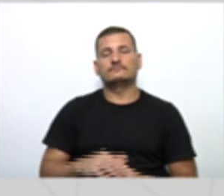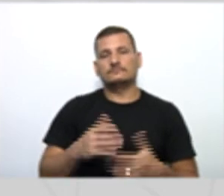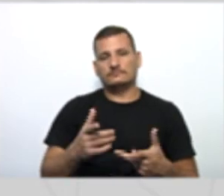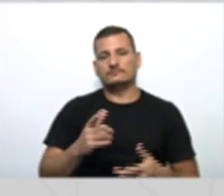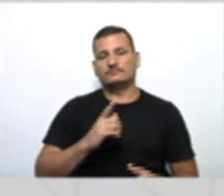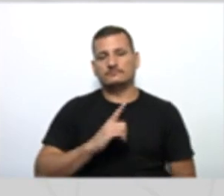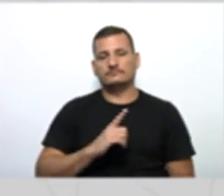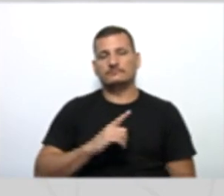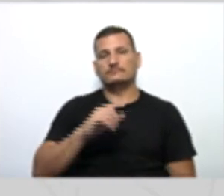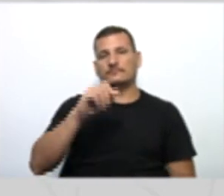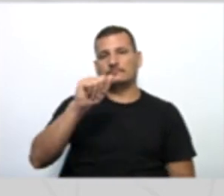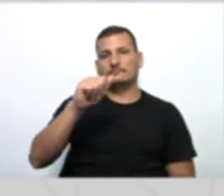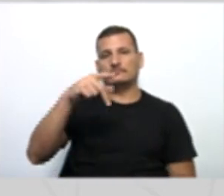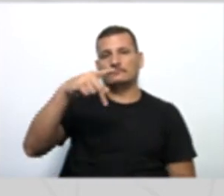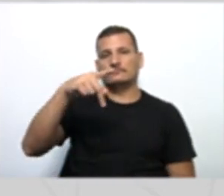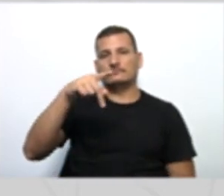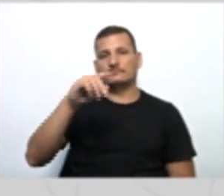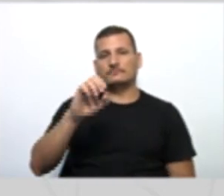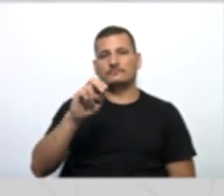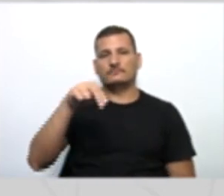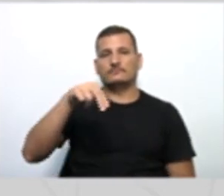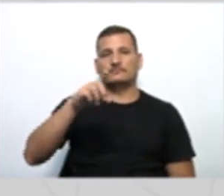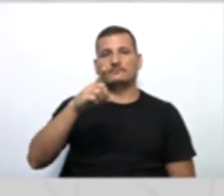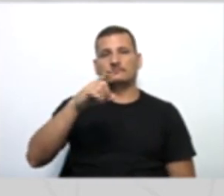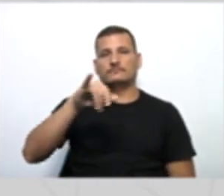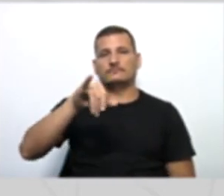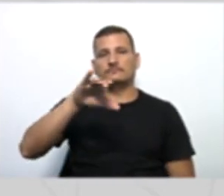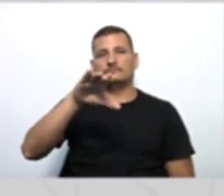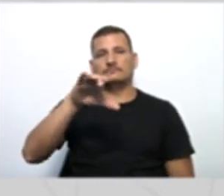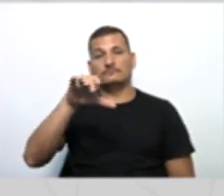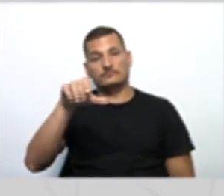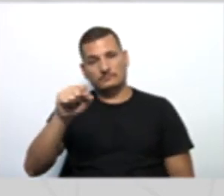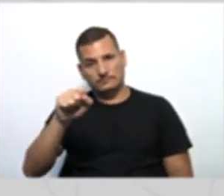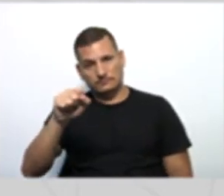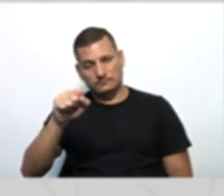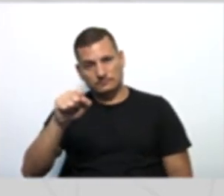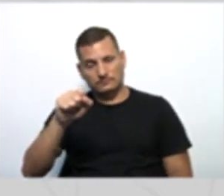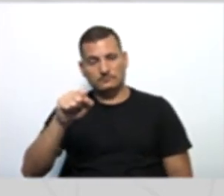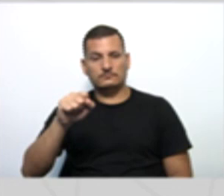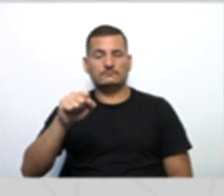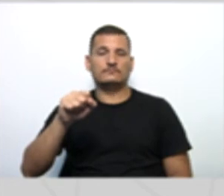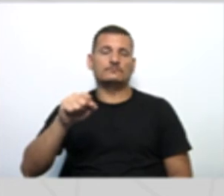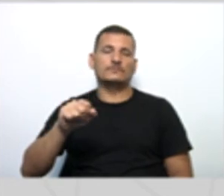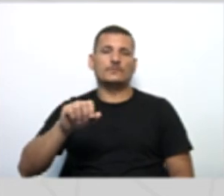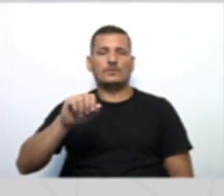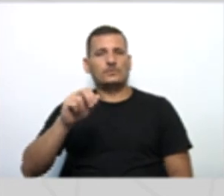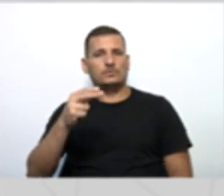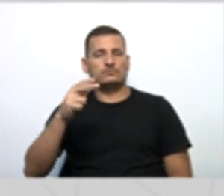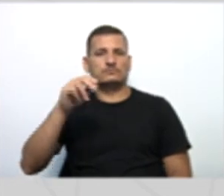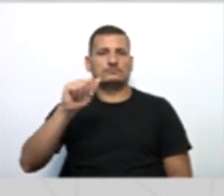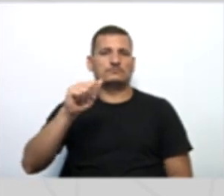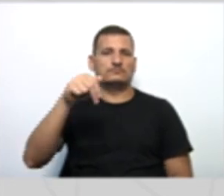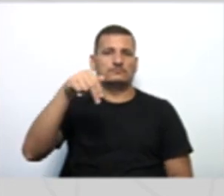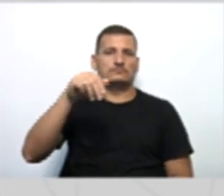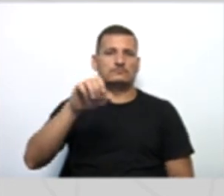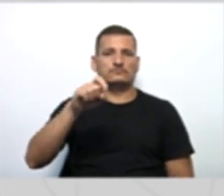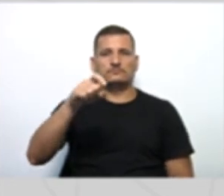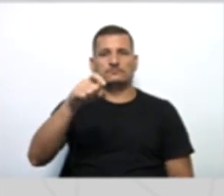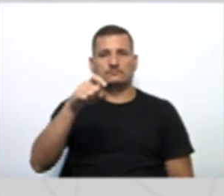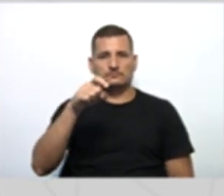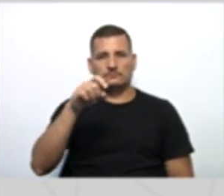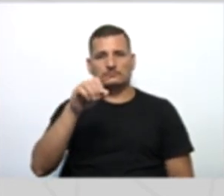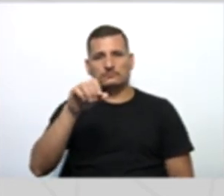tem os apêndices e os anexos. Os apêndices são partes do projeto que não couberam na sequência, que